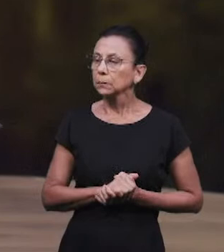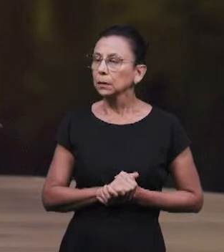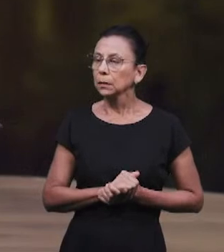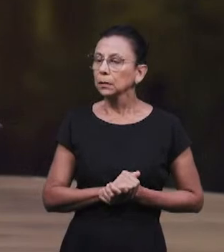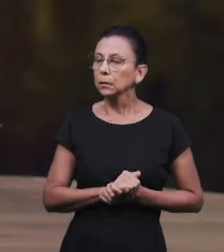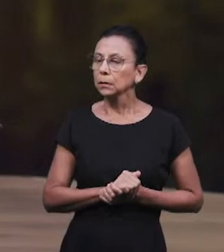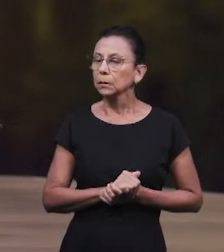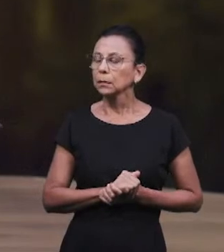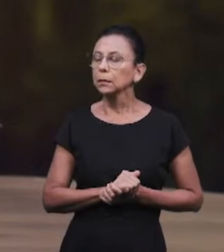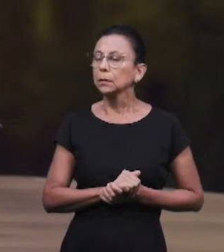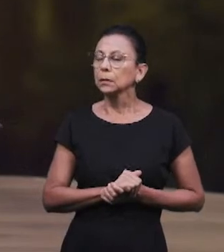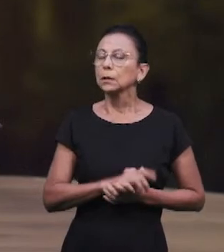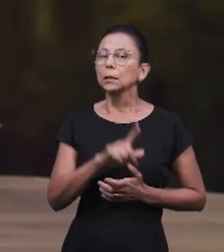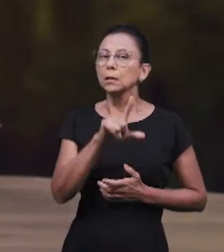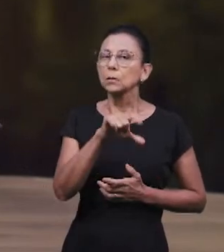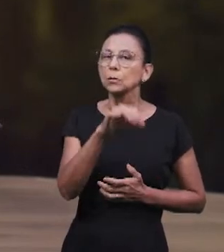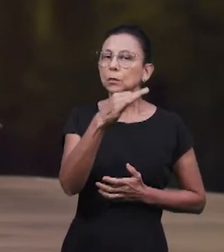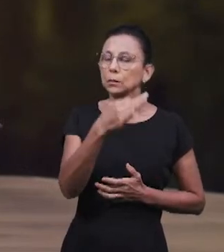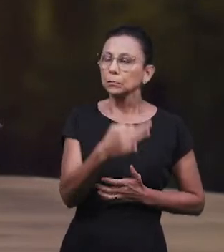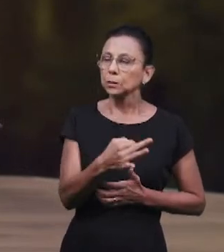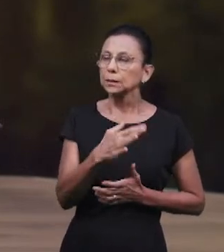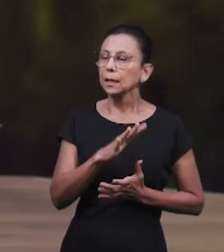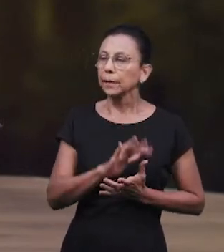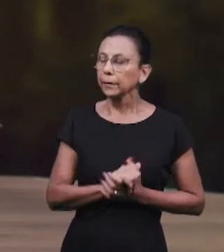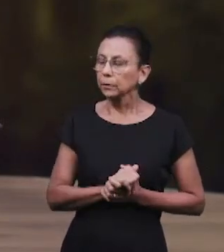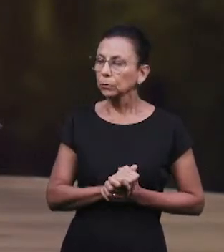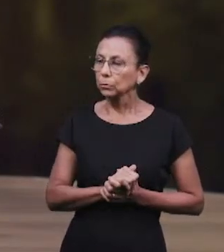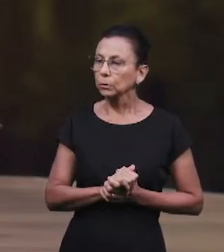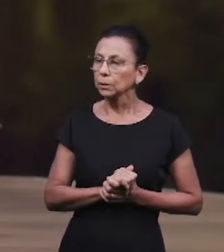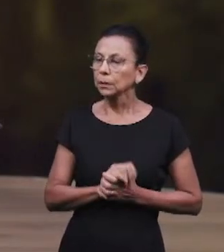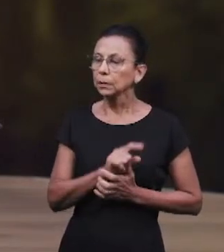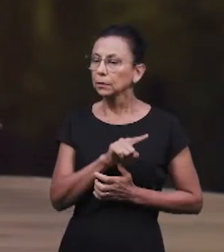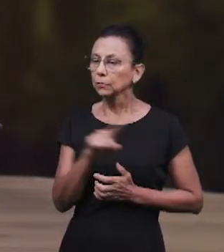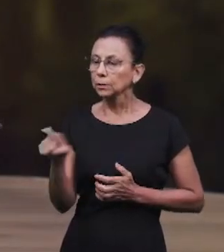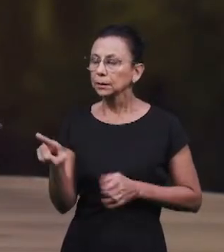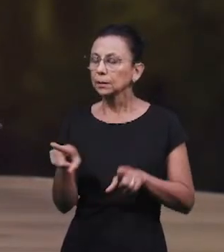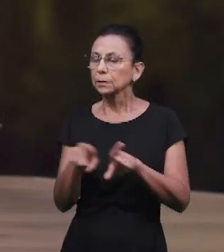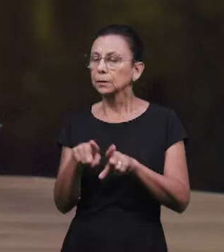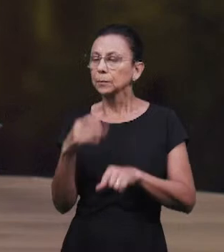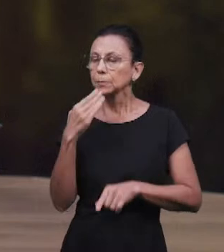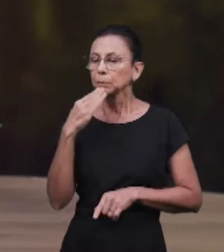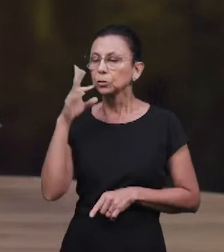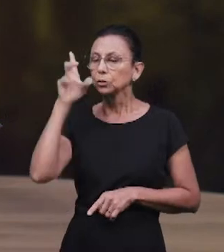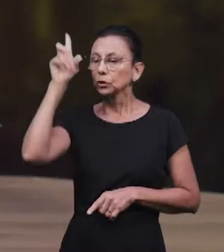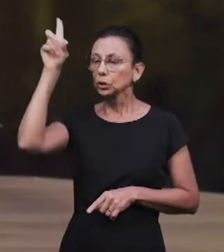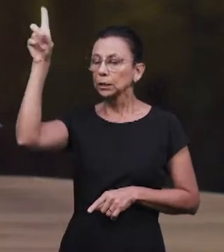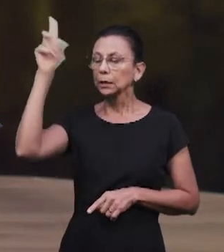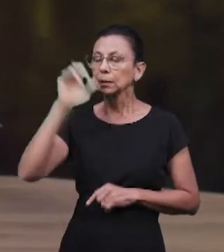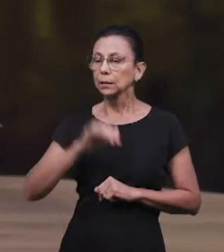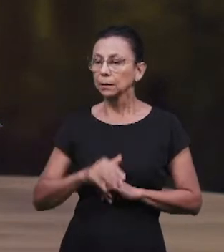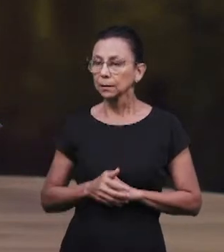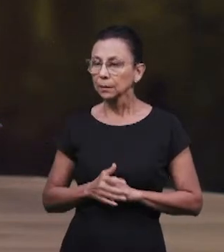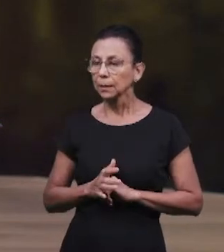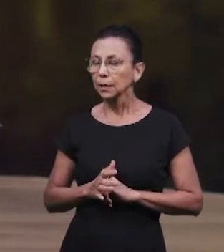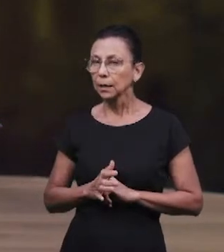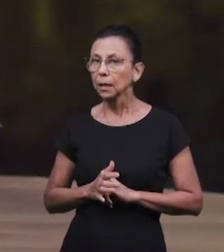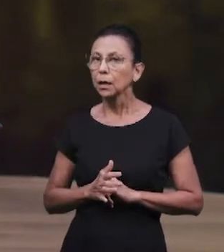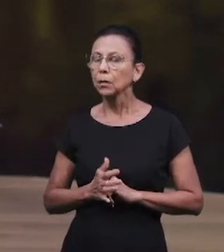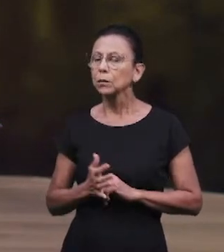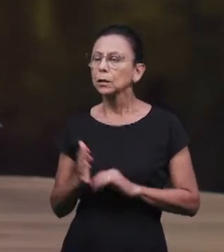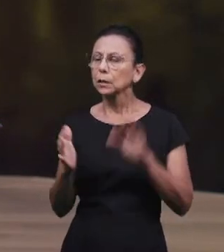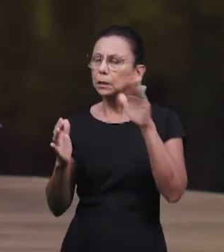e vocês também, para terem paz, têm que buscar a Deus desde cedo, pedindo a Deus que